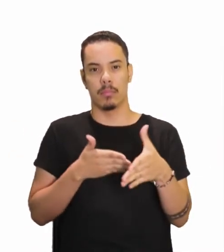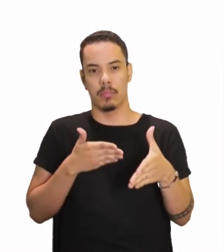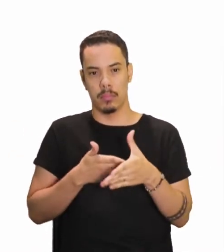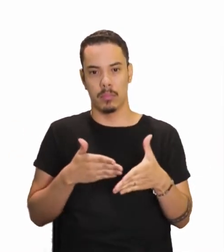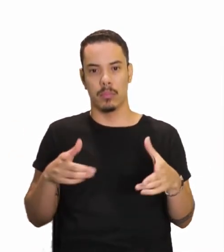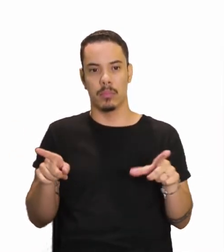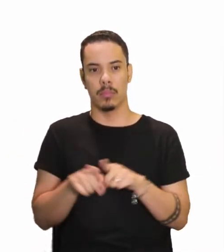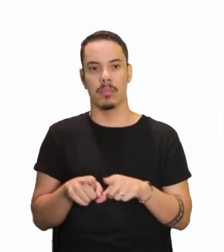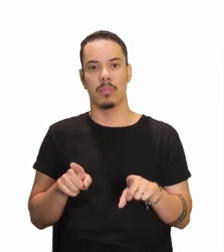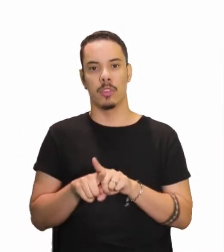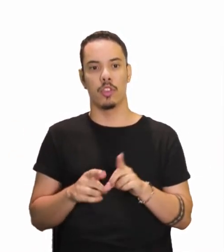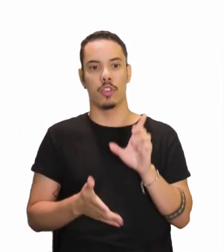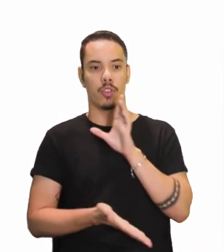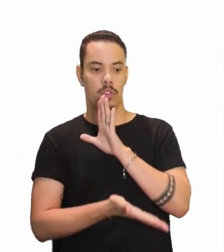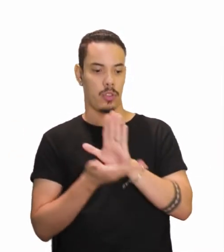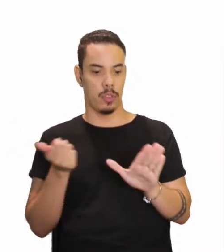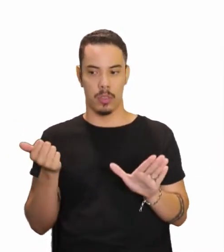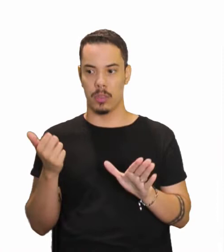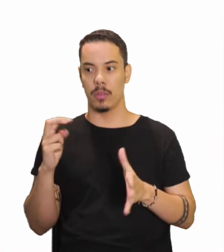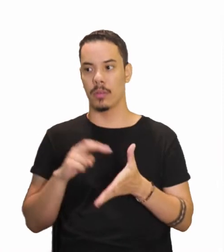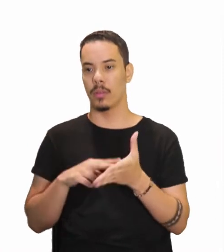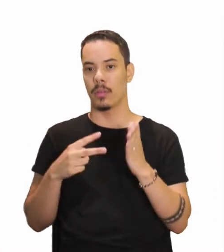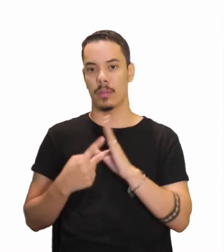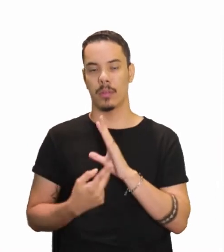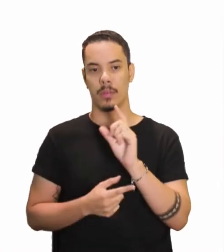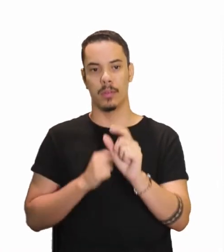pela obstrução, o que isso quer dizer? Pela